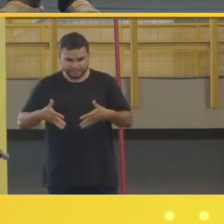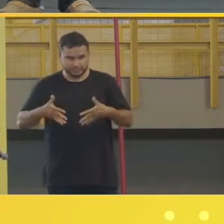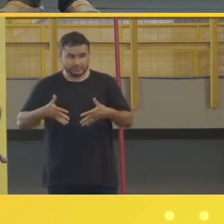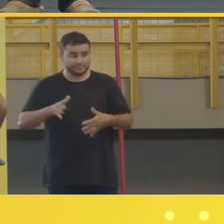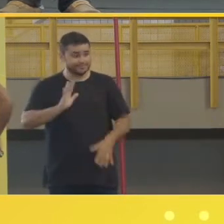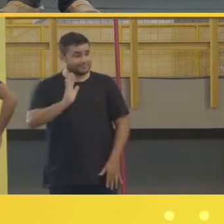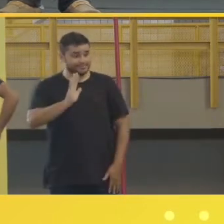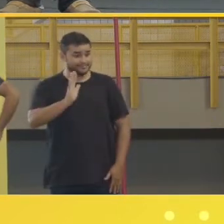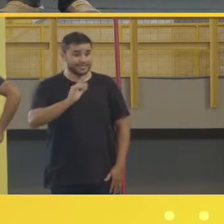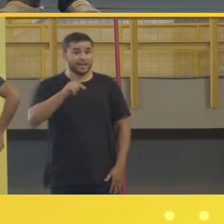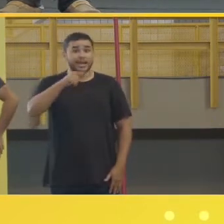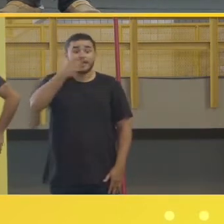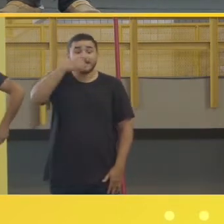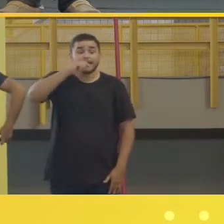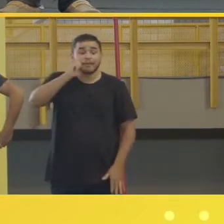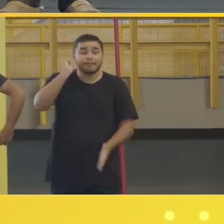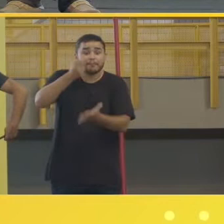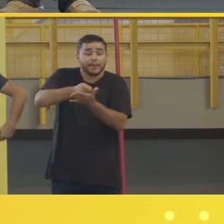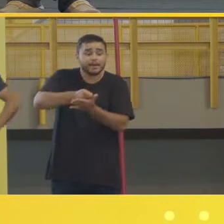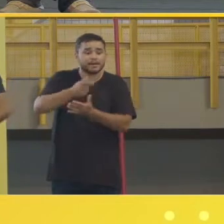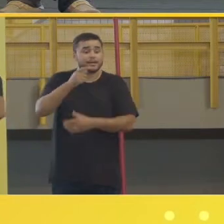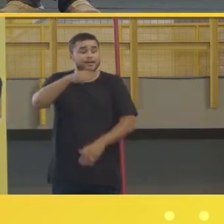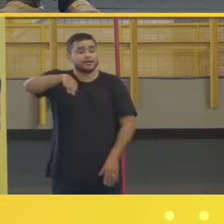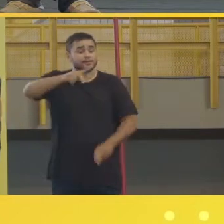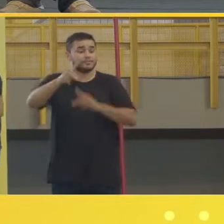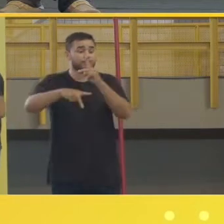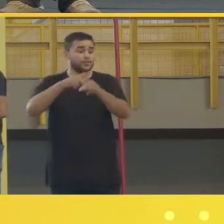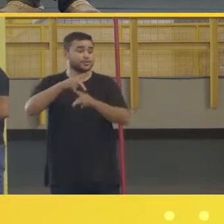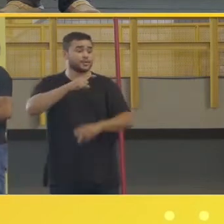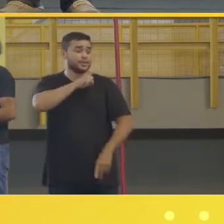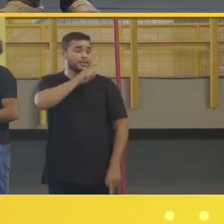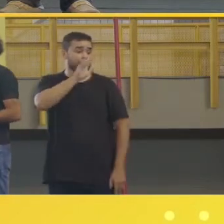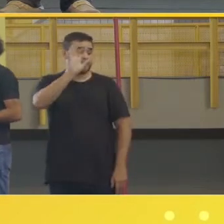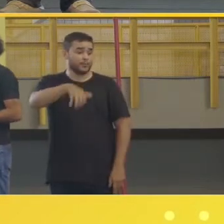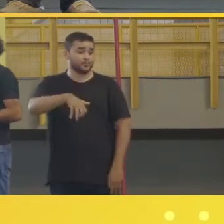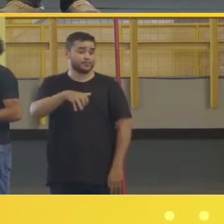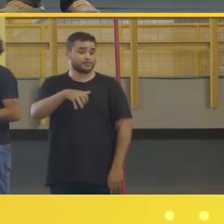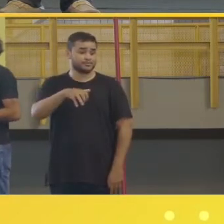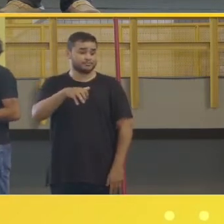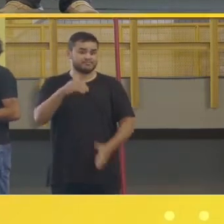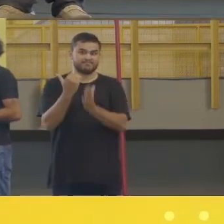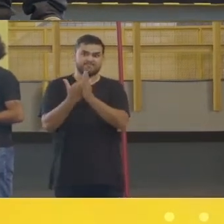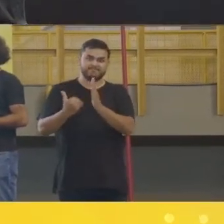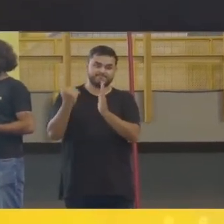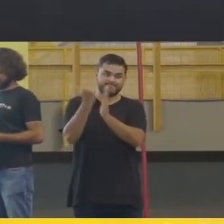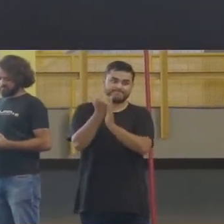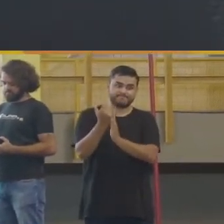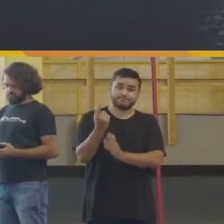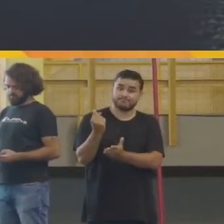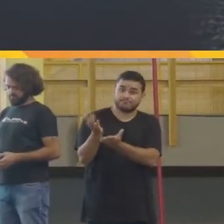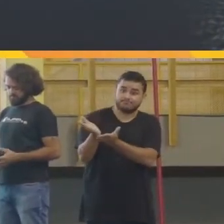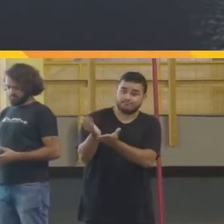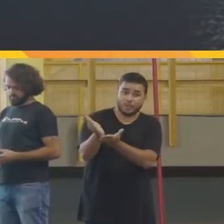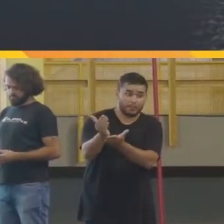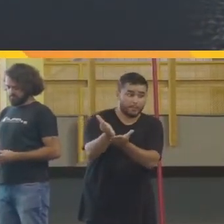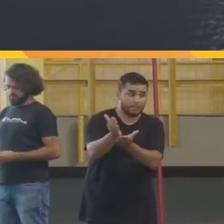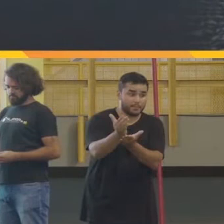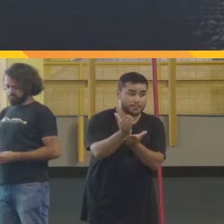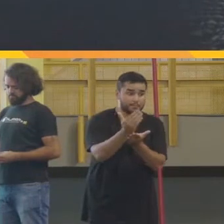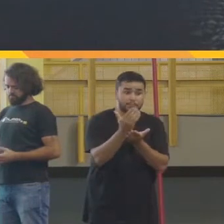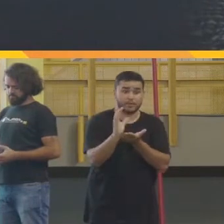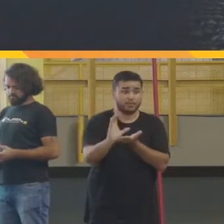daquele negocinho que a gente adora. Qual é aquele negocinho que a gente adora pagar? Imposto. Esse aumento da